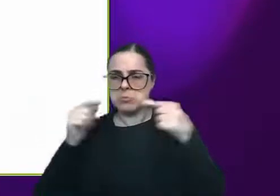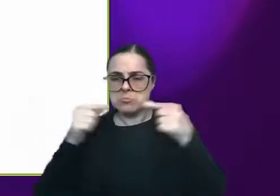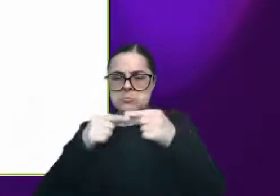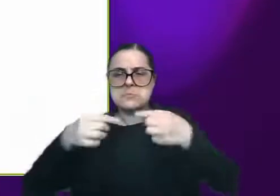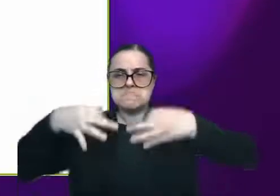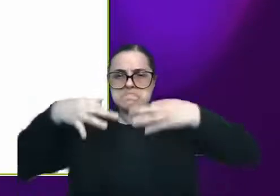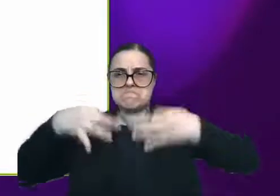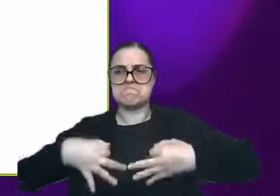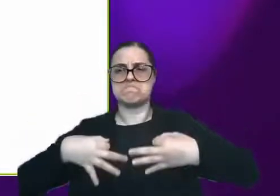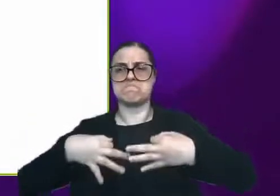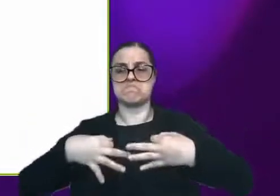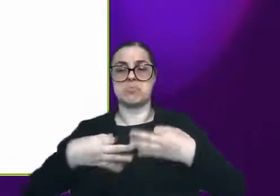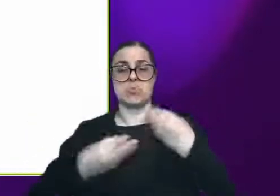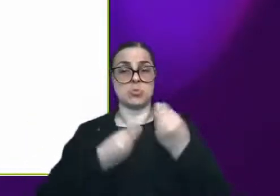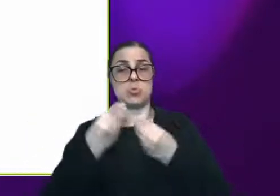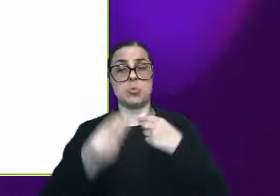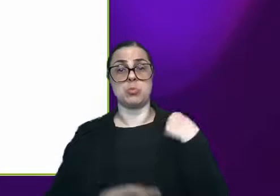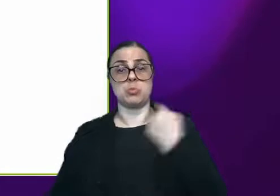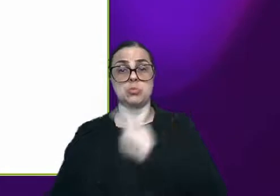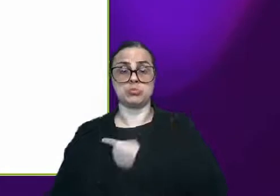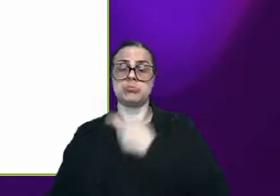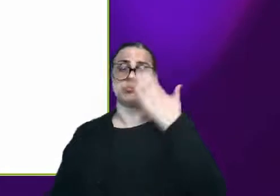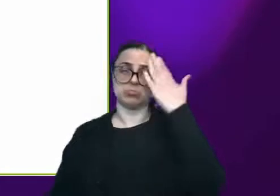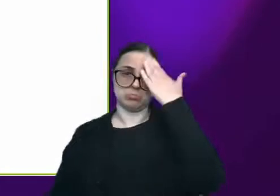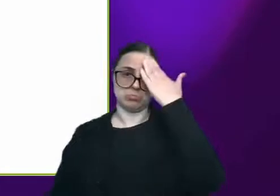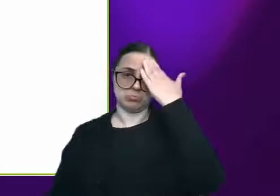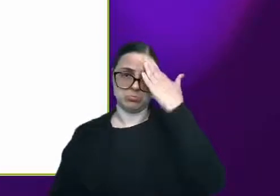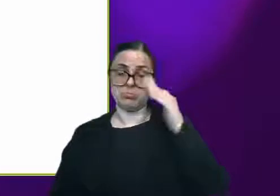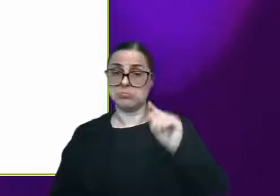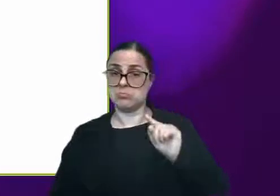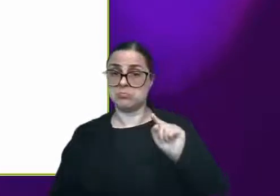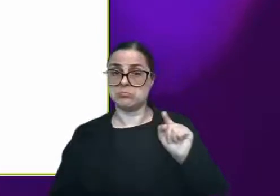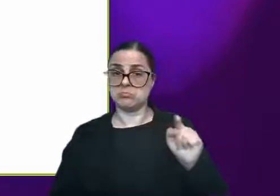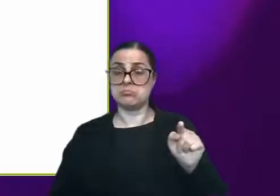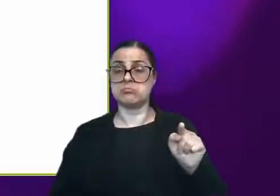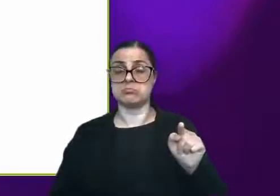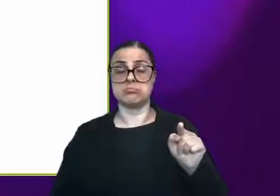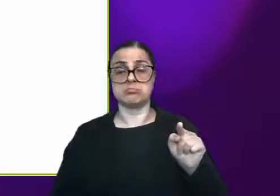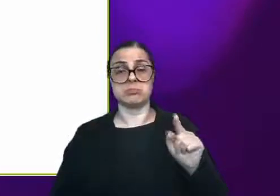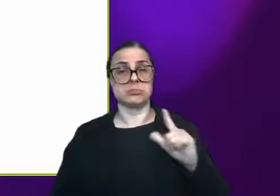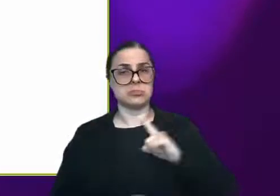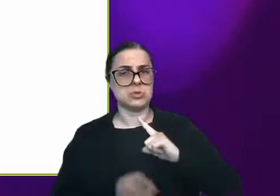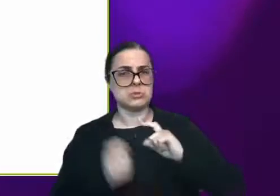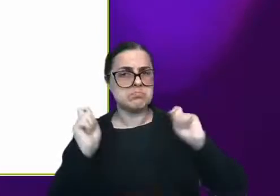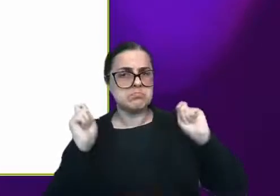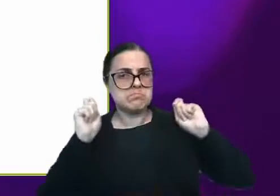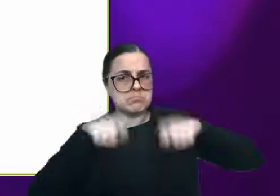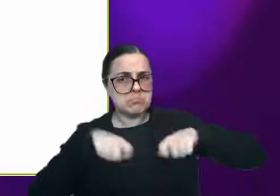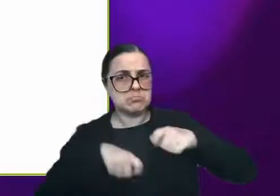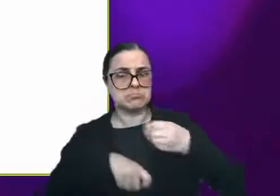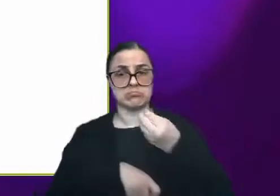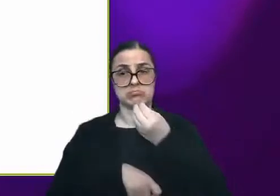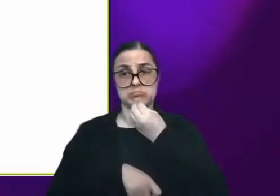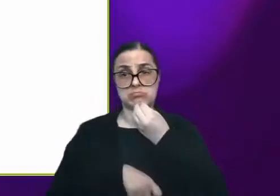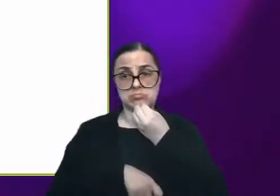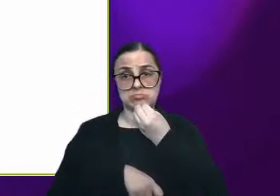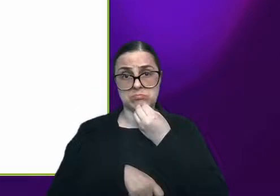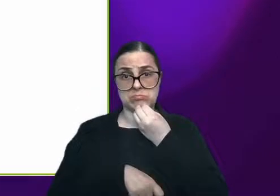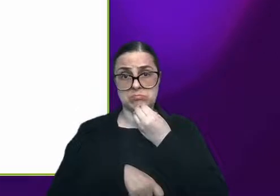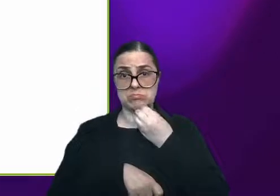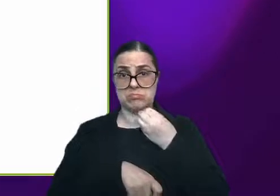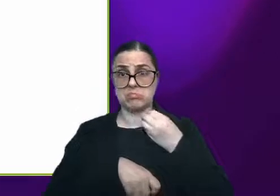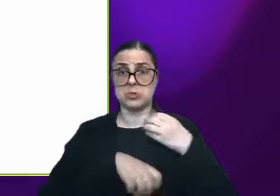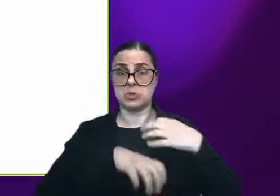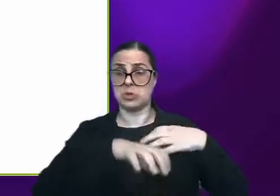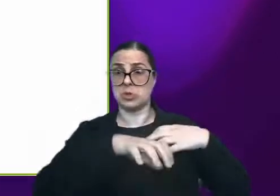poder estabelecer e ver que vemos dentro do centro, tudo depende da